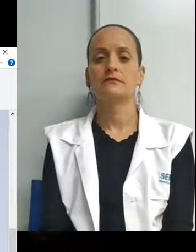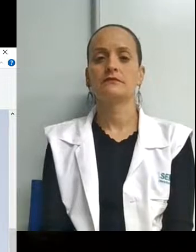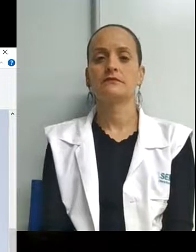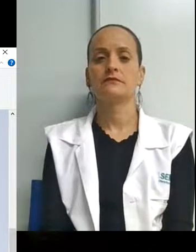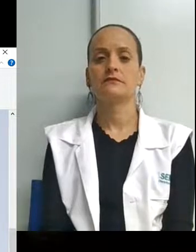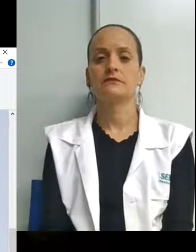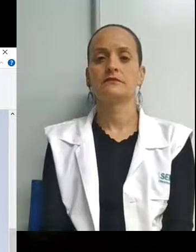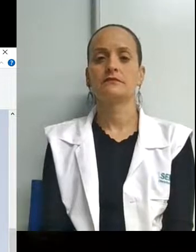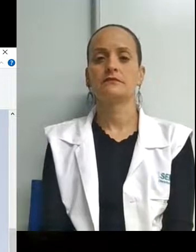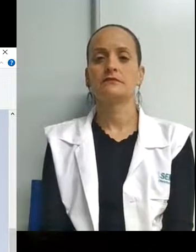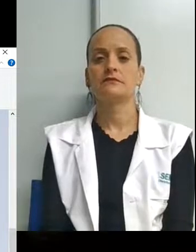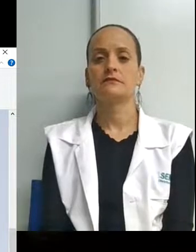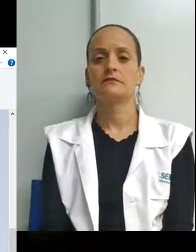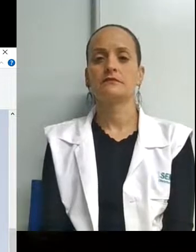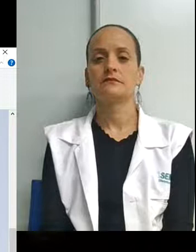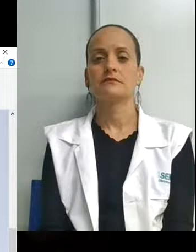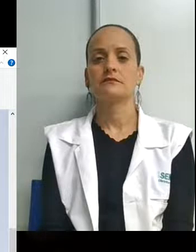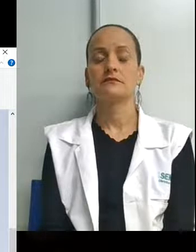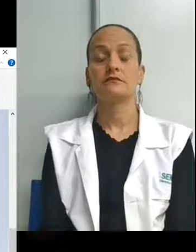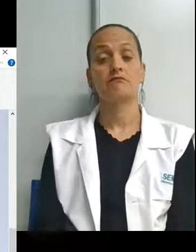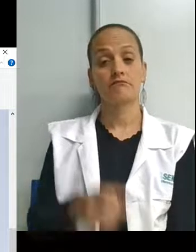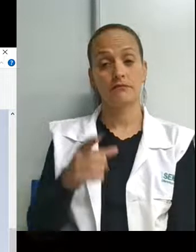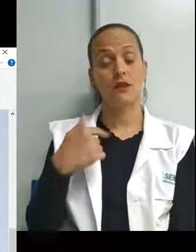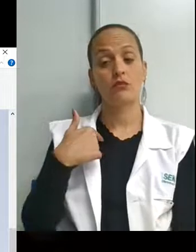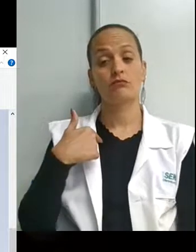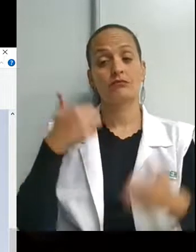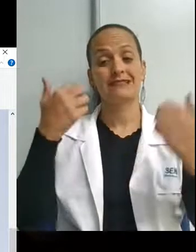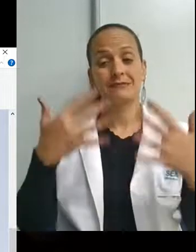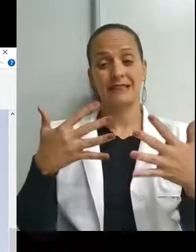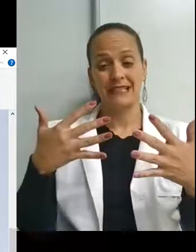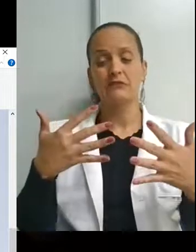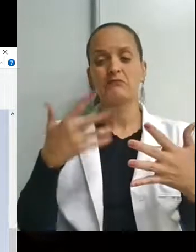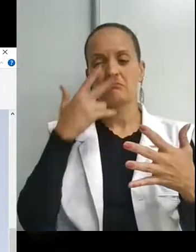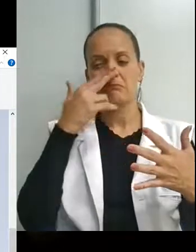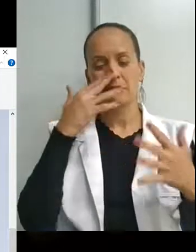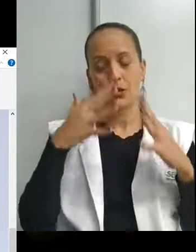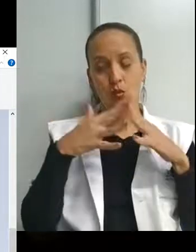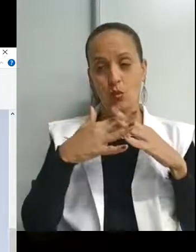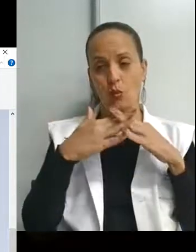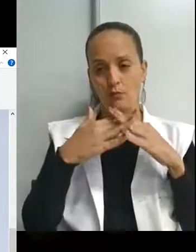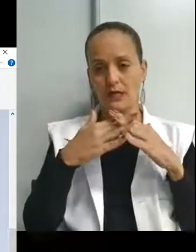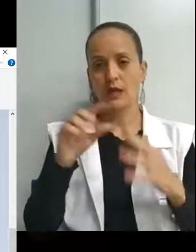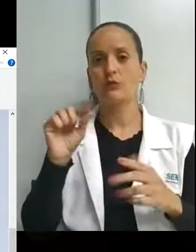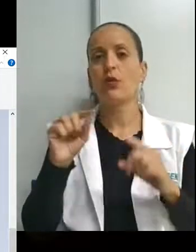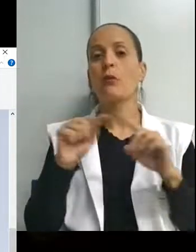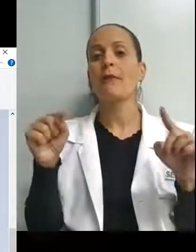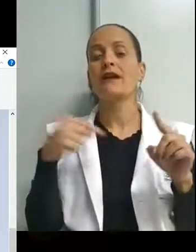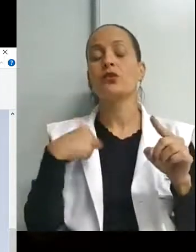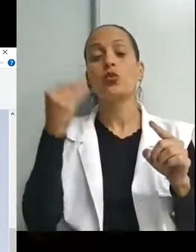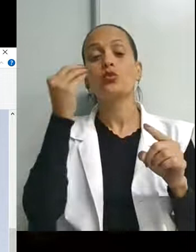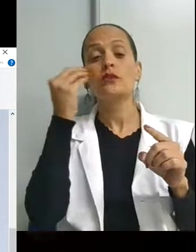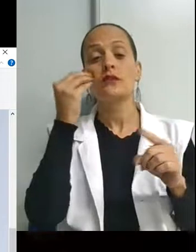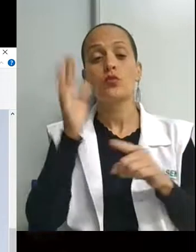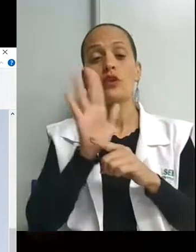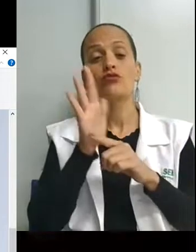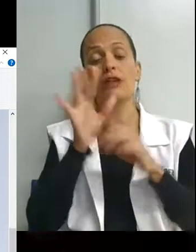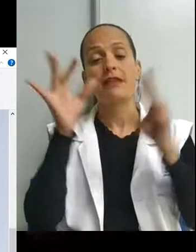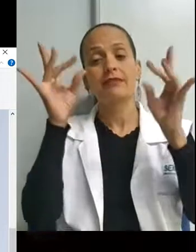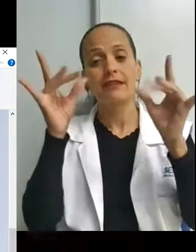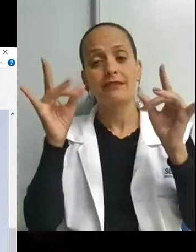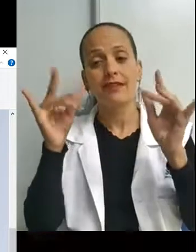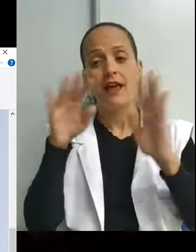Então, assim, eu sei que essa interpretação aqui ela é bem mais complicada, né? Então, por isso que eu estou fazendo aqui, ó, passo a passo com vocês. Tudo